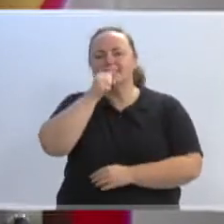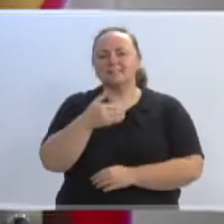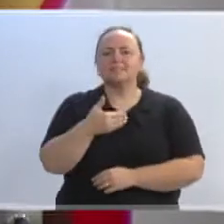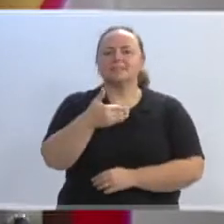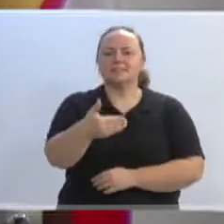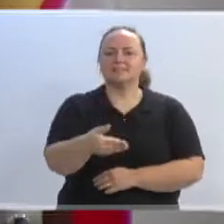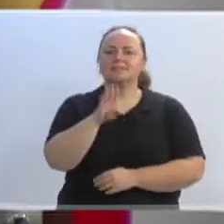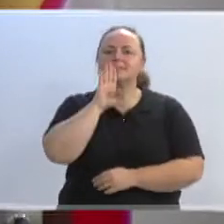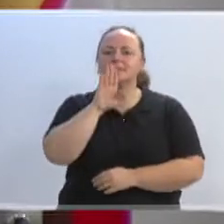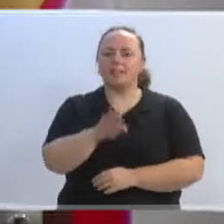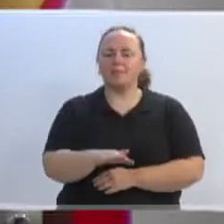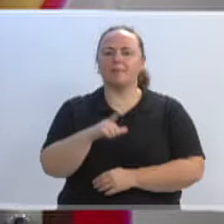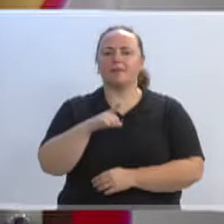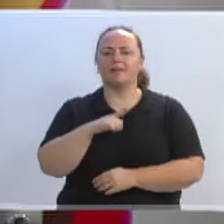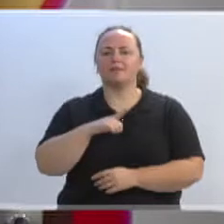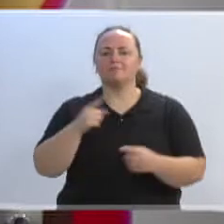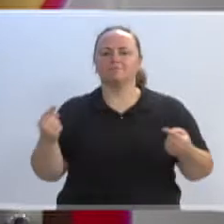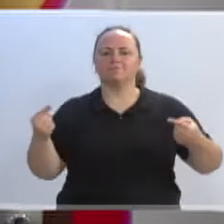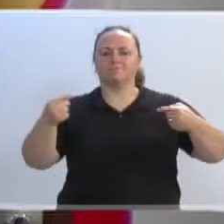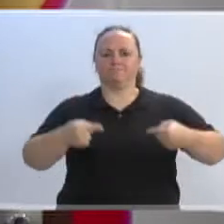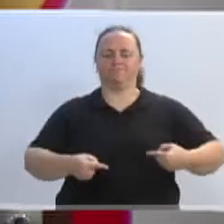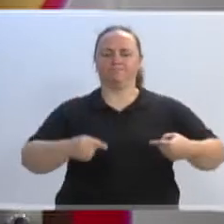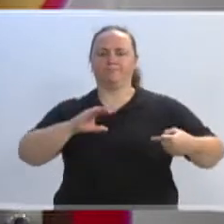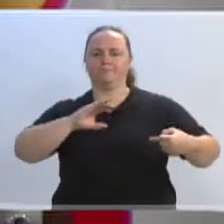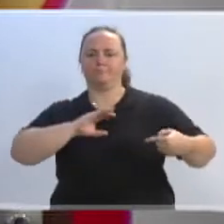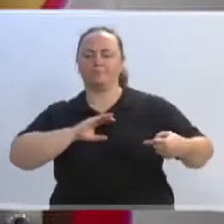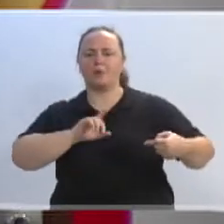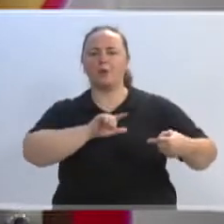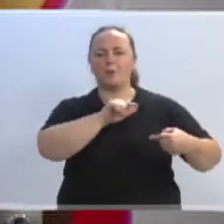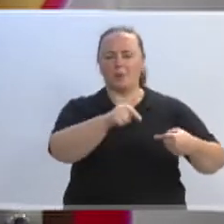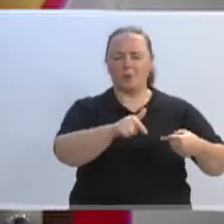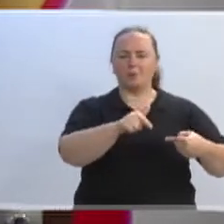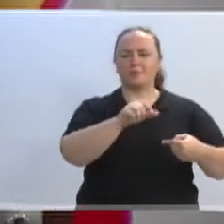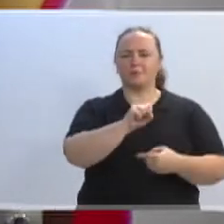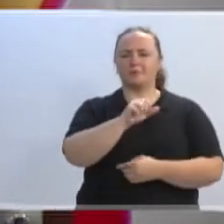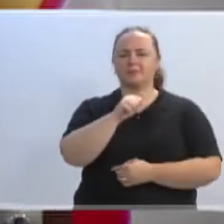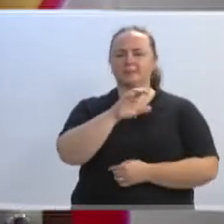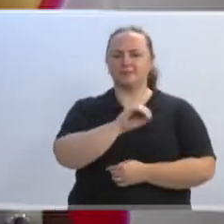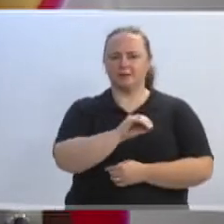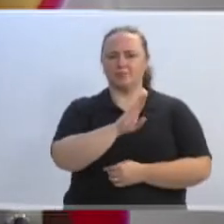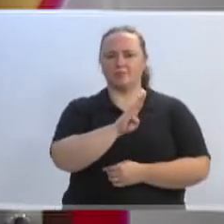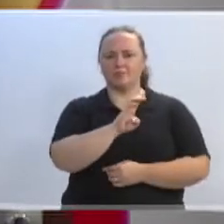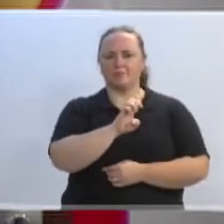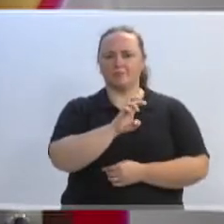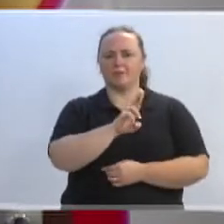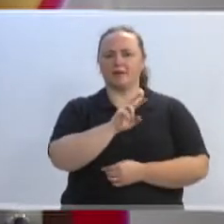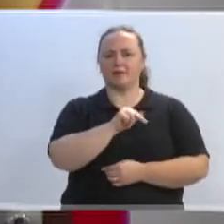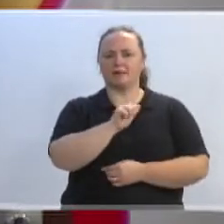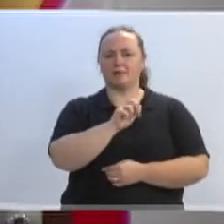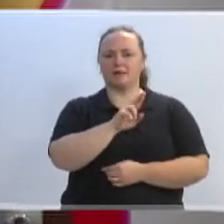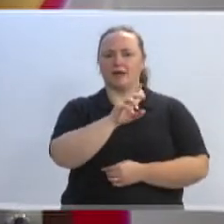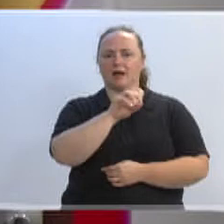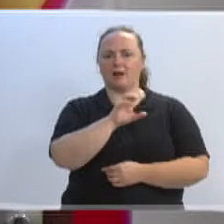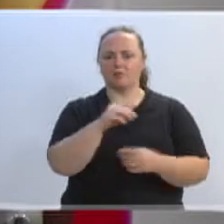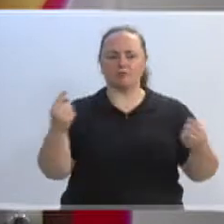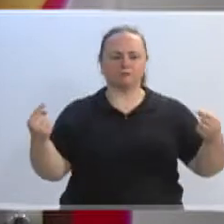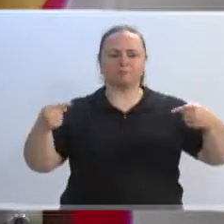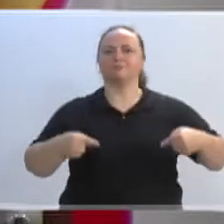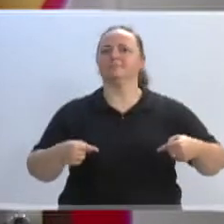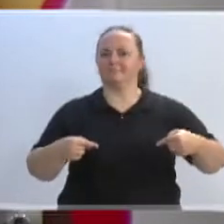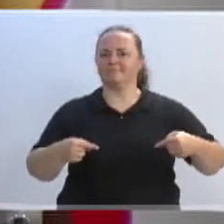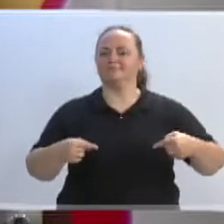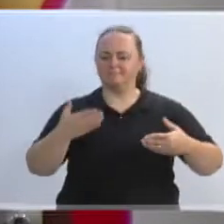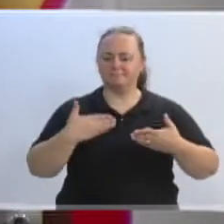tarde, Metropolitano e São Bernardo no SESI, na Série D. À noite, o grande jogo do futsal, que agora